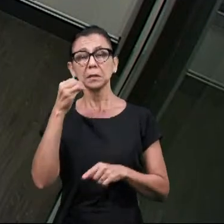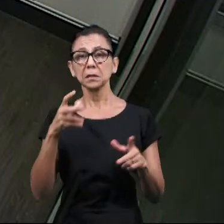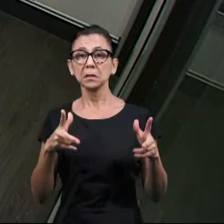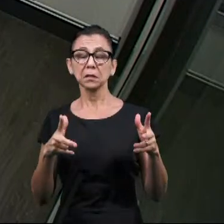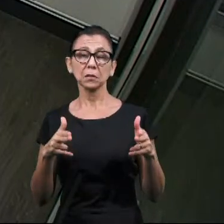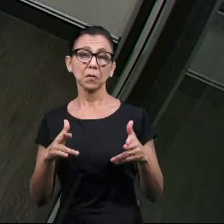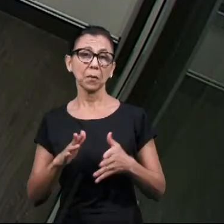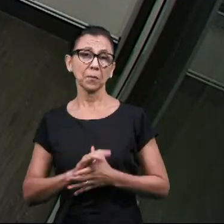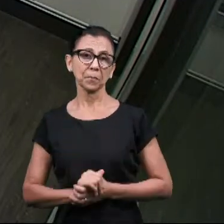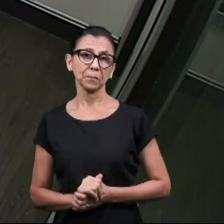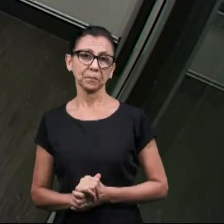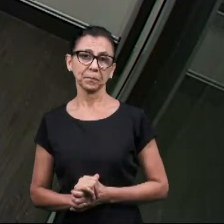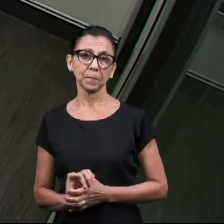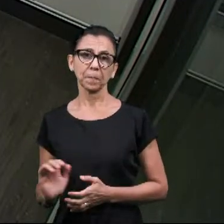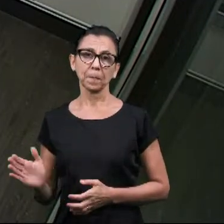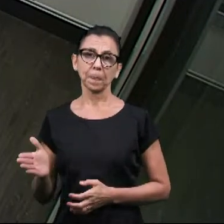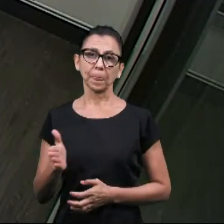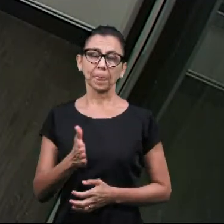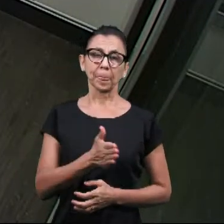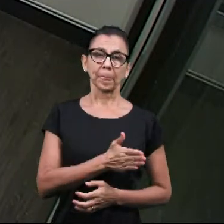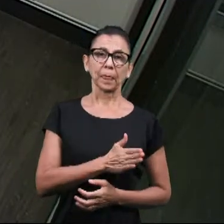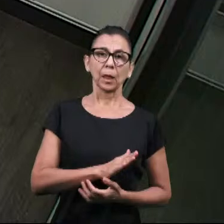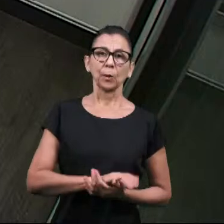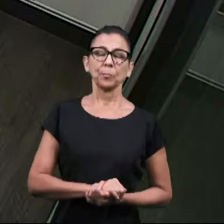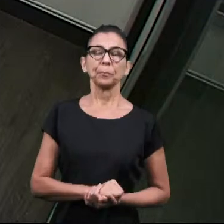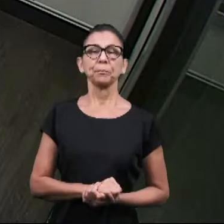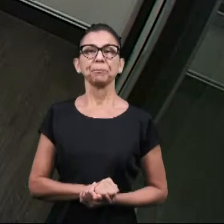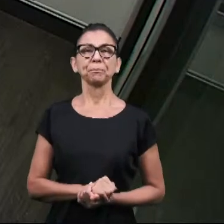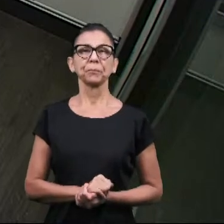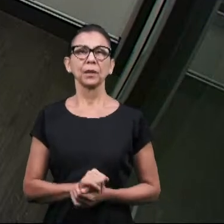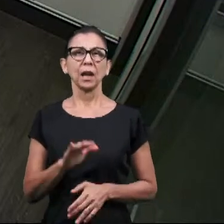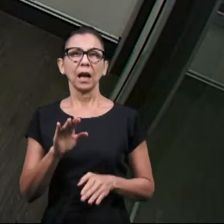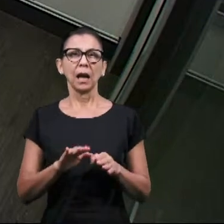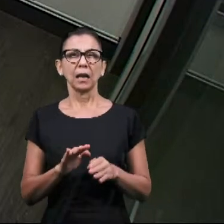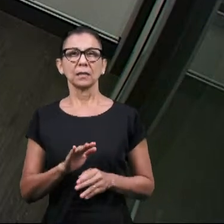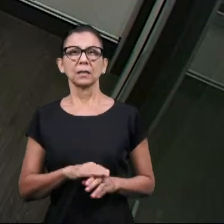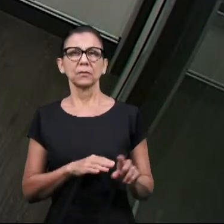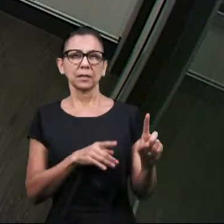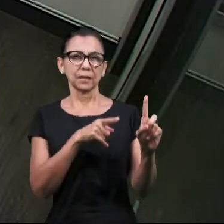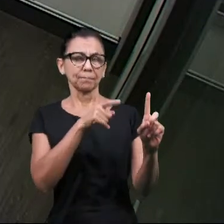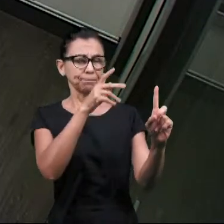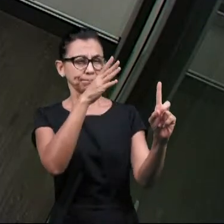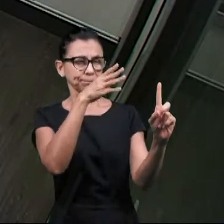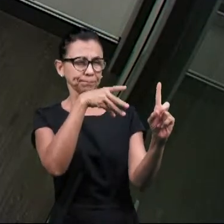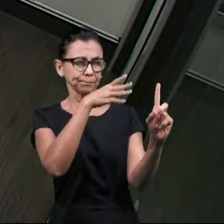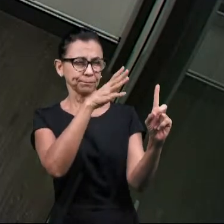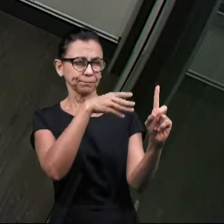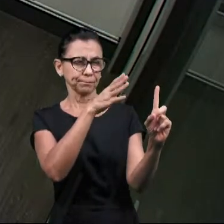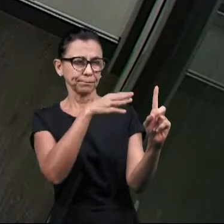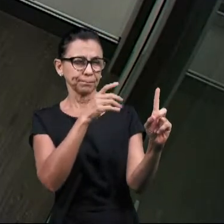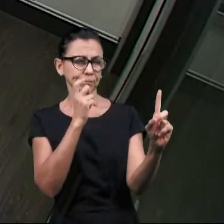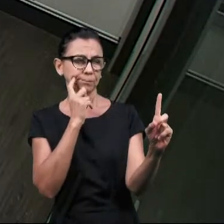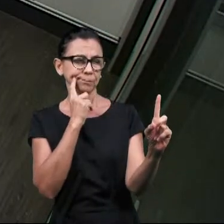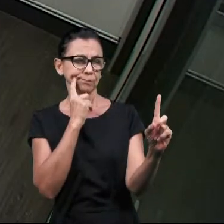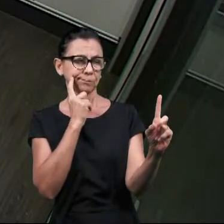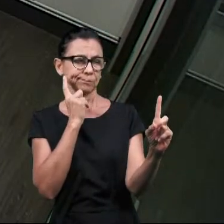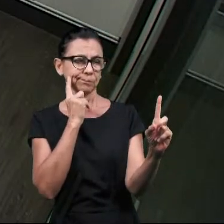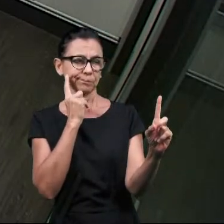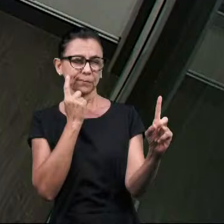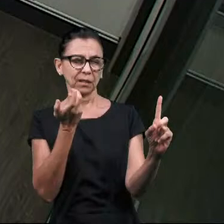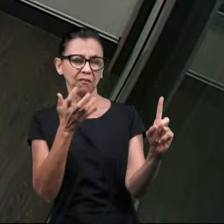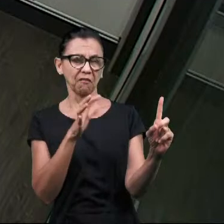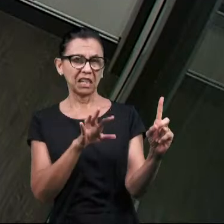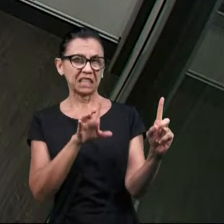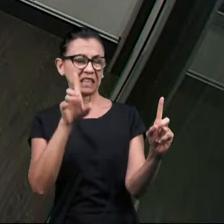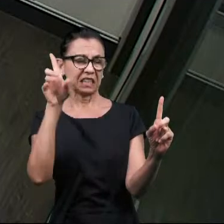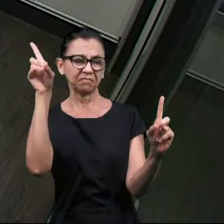lugar você fala não não vou falar cidadão para cidadão e se você não vai aceitar não não vai aceitar o senhor isso é assim não o